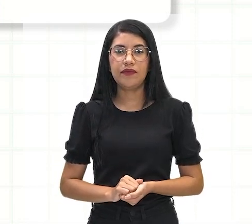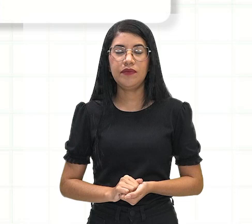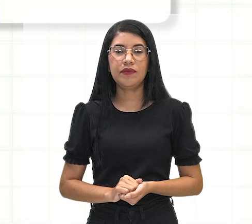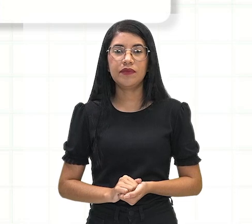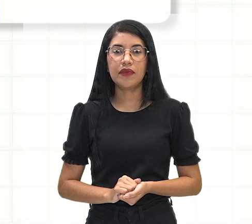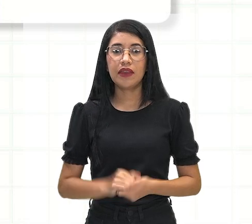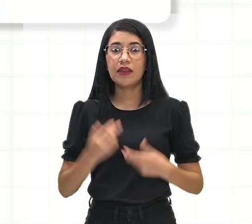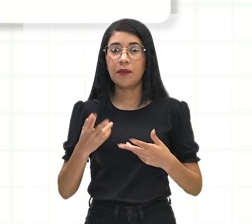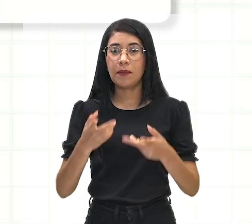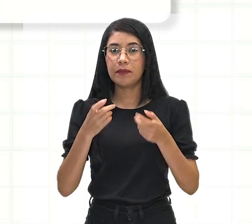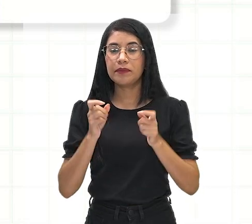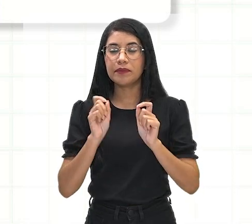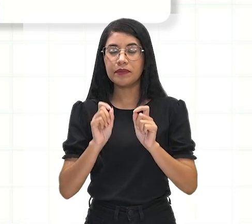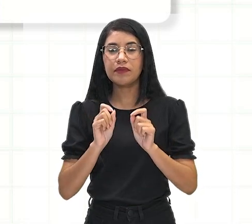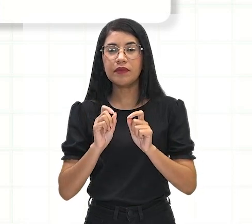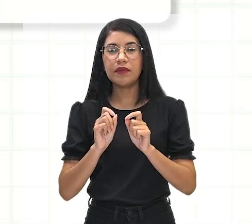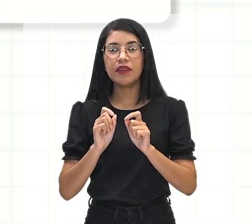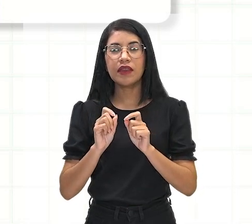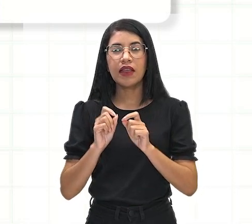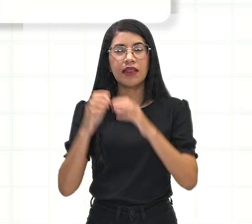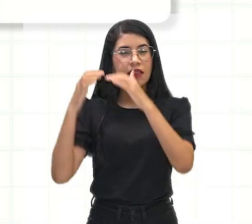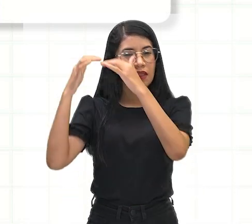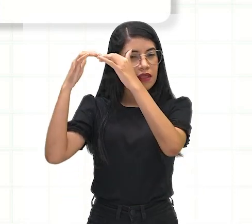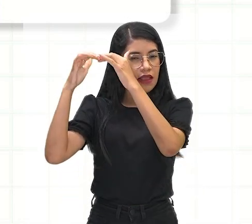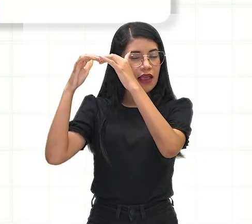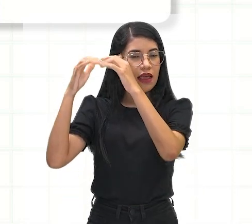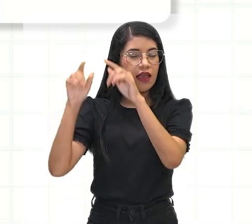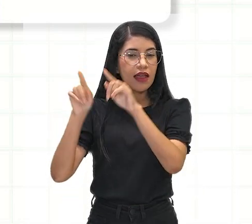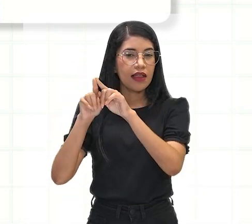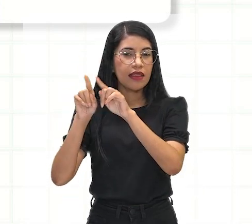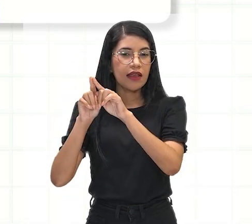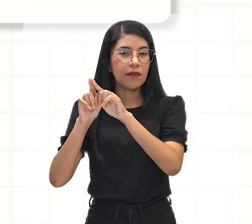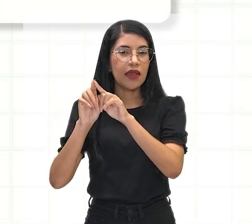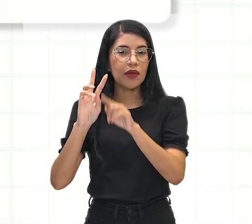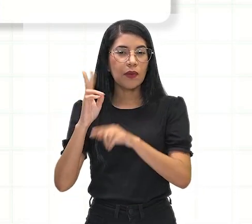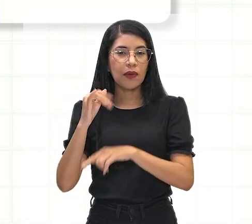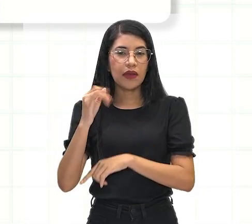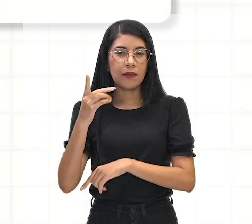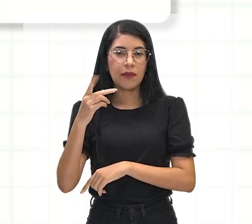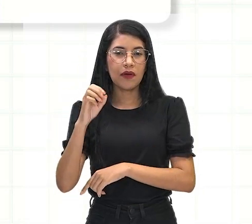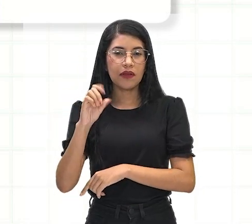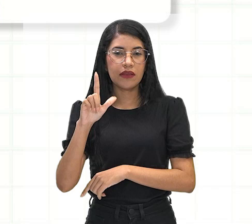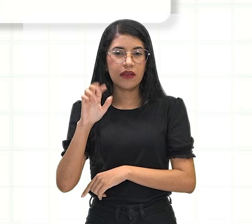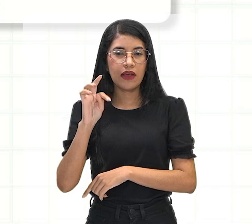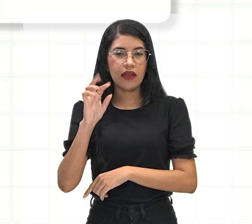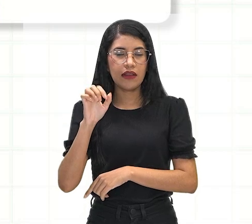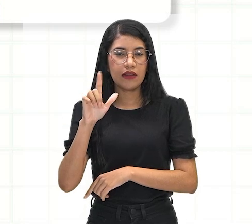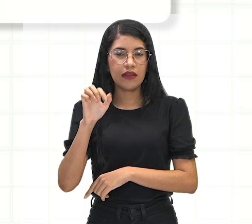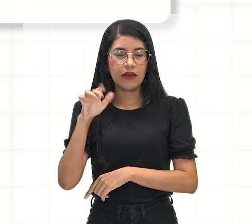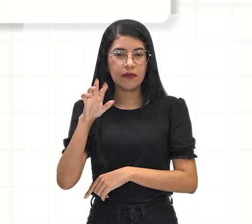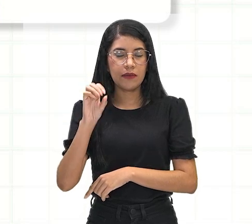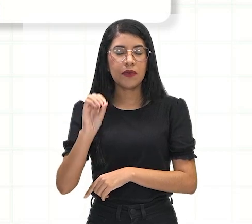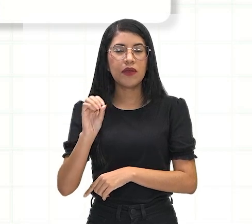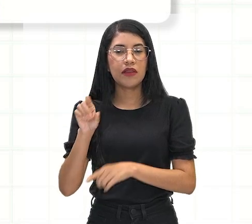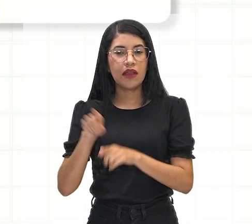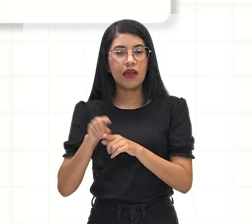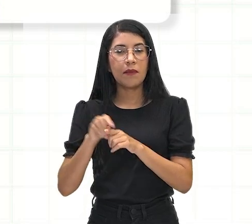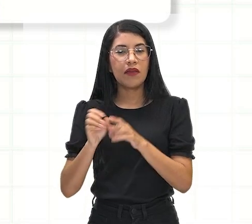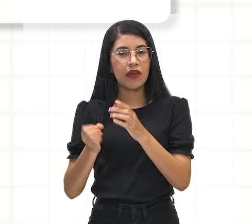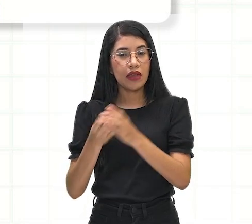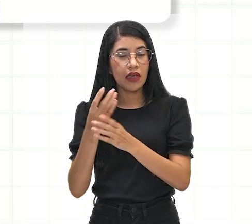FSH. E aí, para a gente ver, nessa região é também chamada de região do hipotálamo. Ela vai